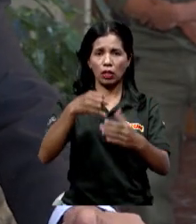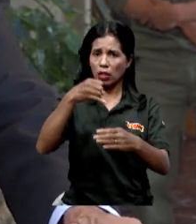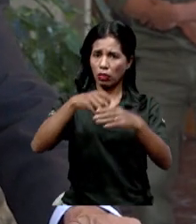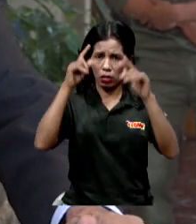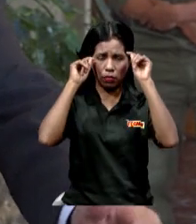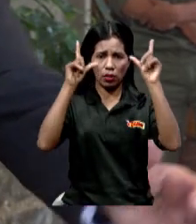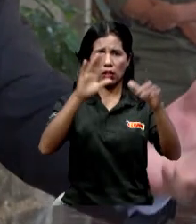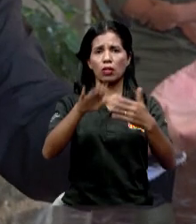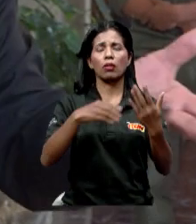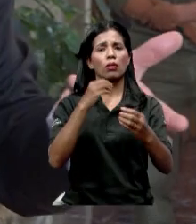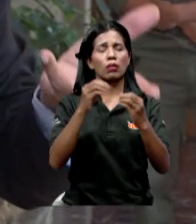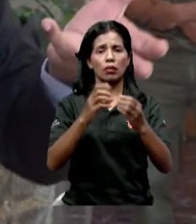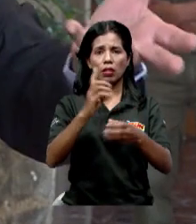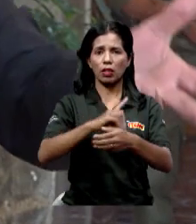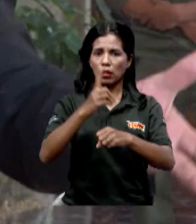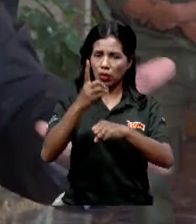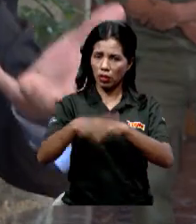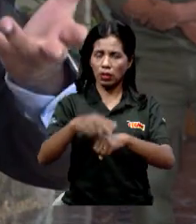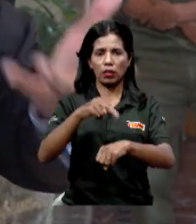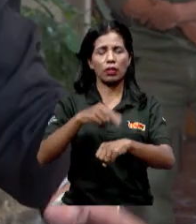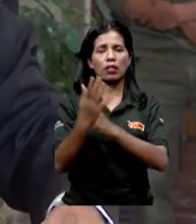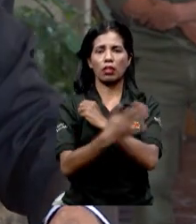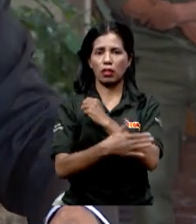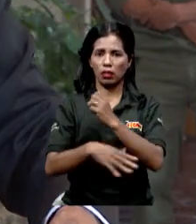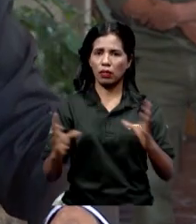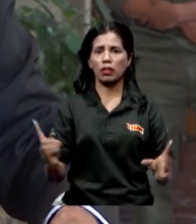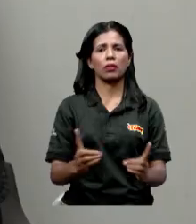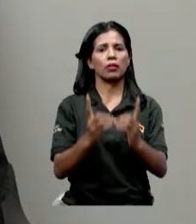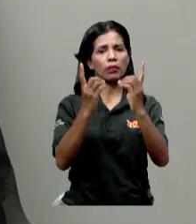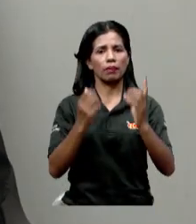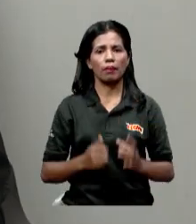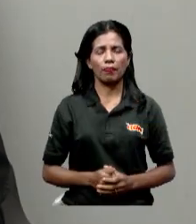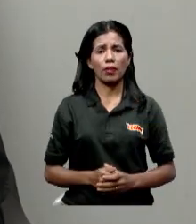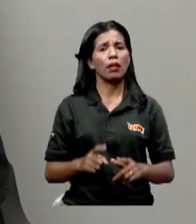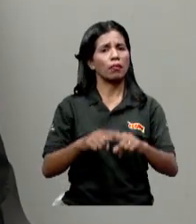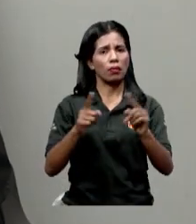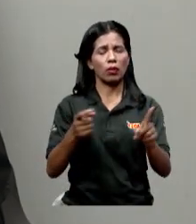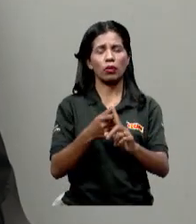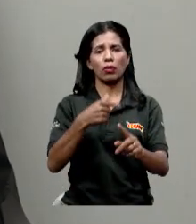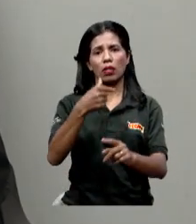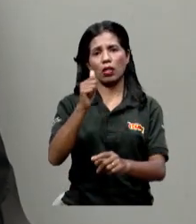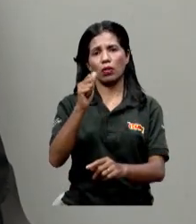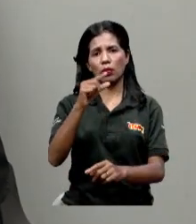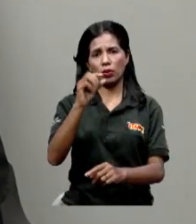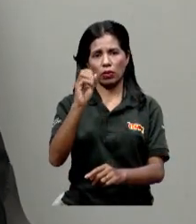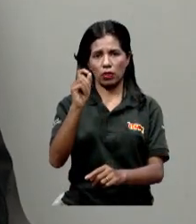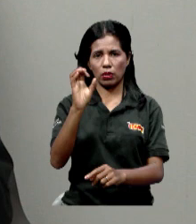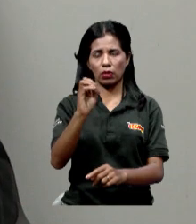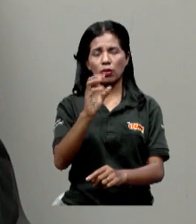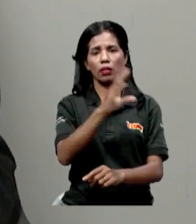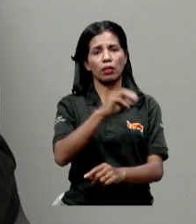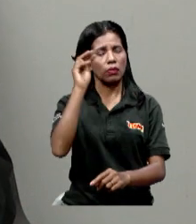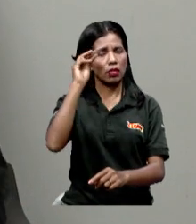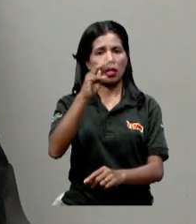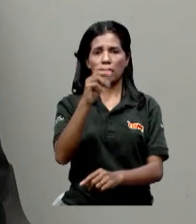Timor-Leste, relação aos desastres naturais, nebenação refere enfrenta. Mas Betir Augusto Junior Trindade, Ministério do Comércio e Indústria,